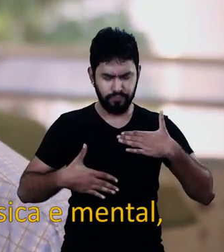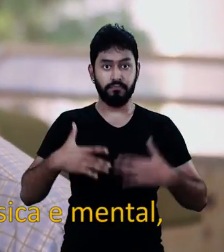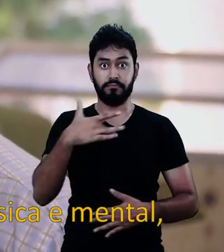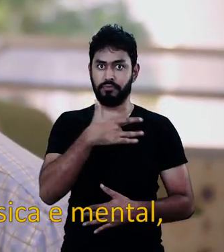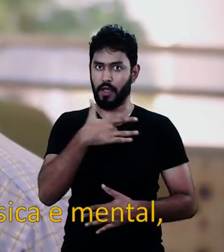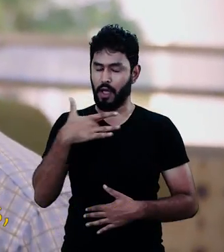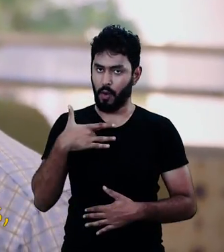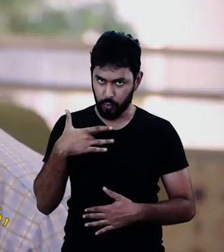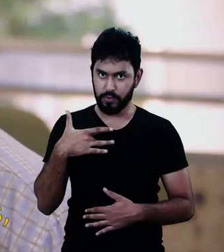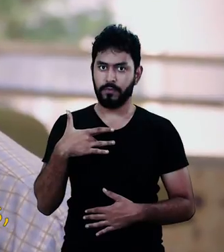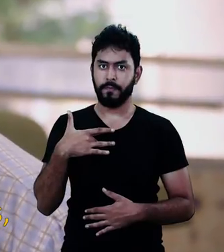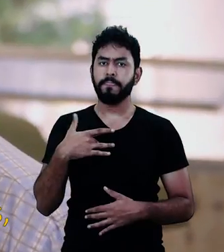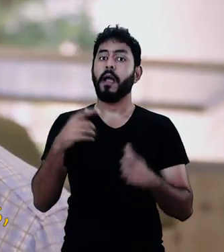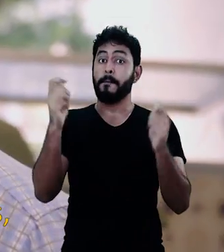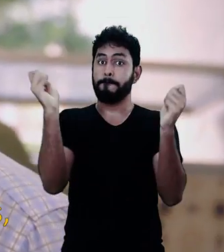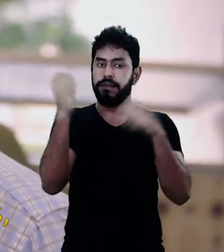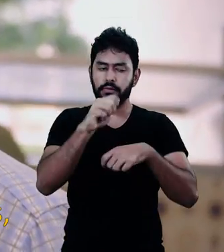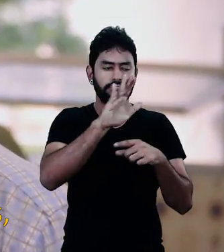e mental